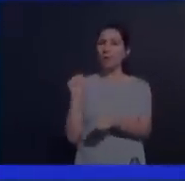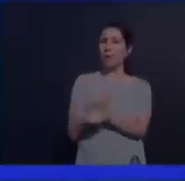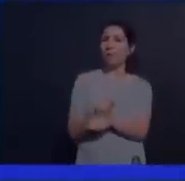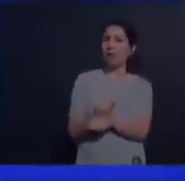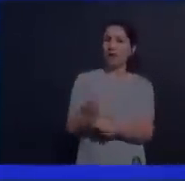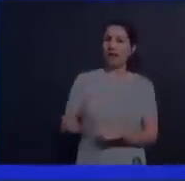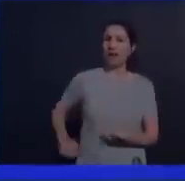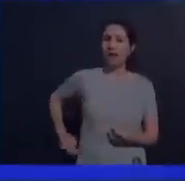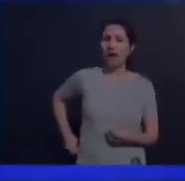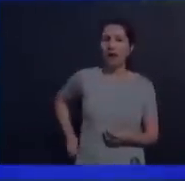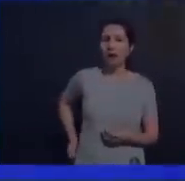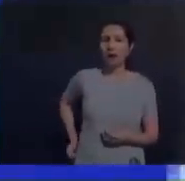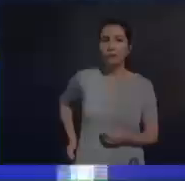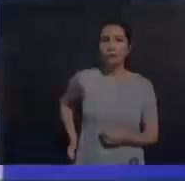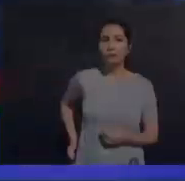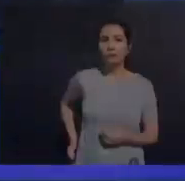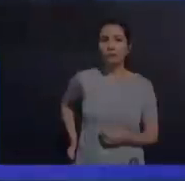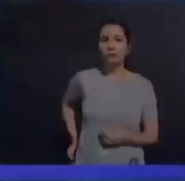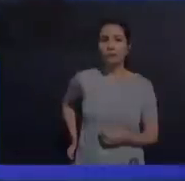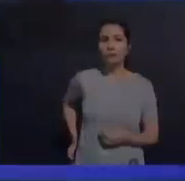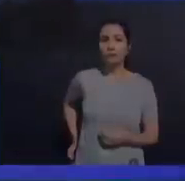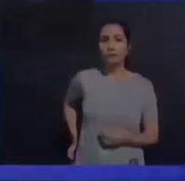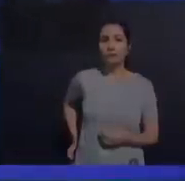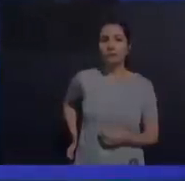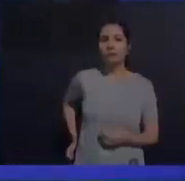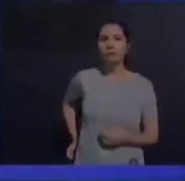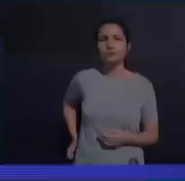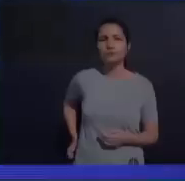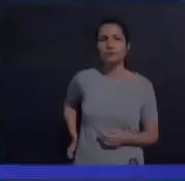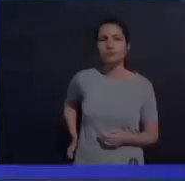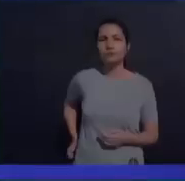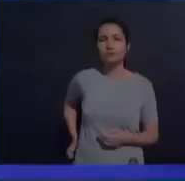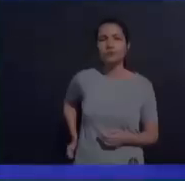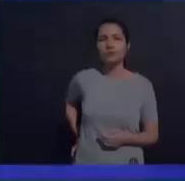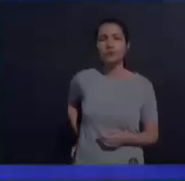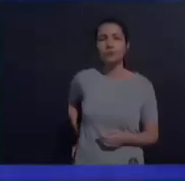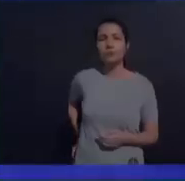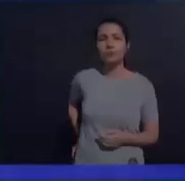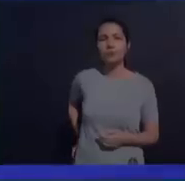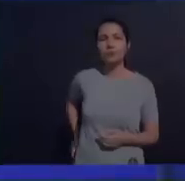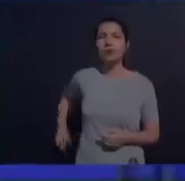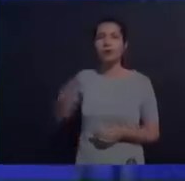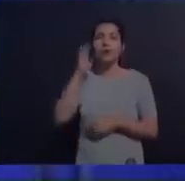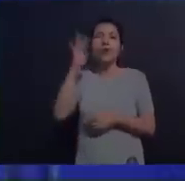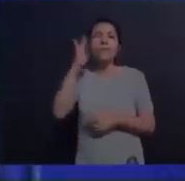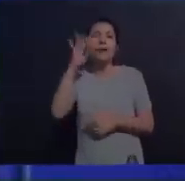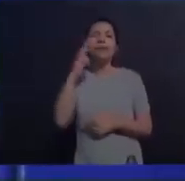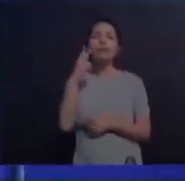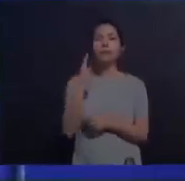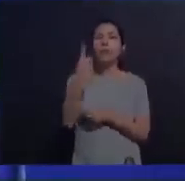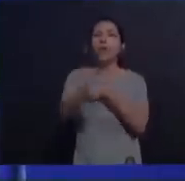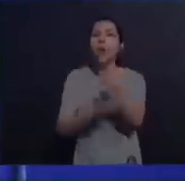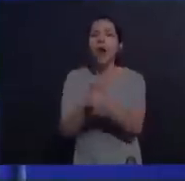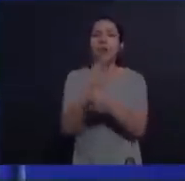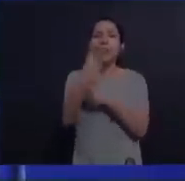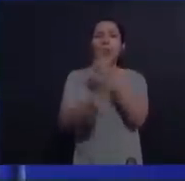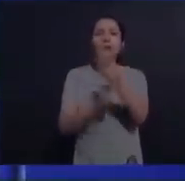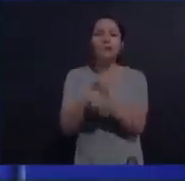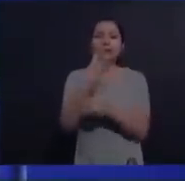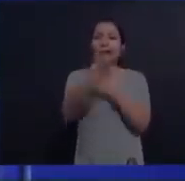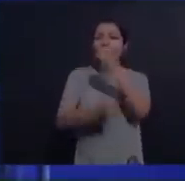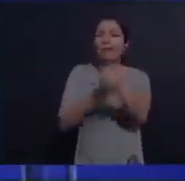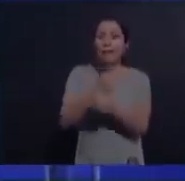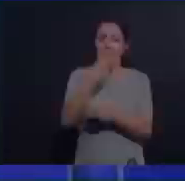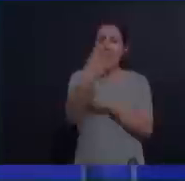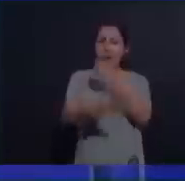por quê? Imagina passar um ano, passar dois anos, passar três, quatro, cinco anos, e